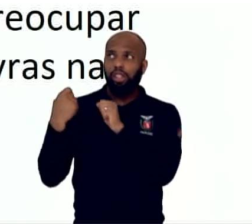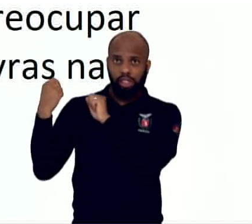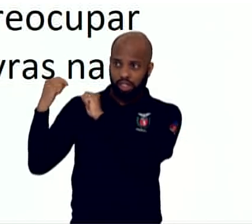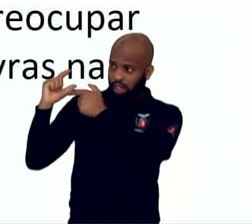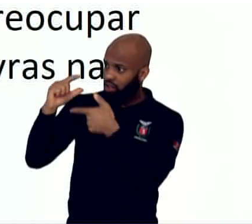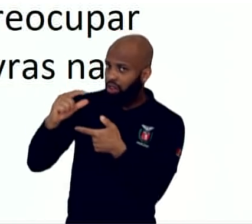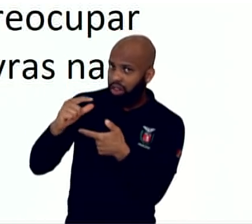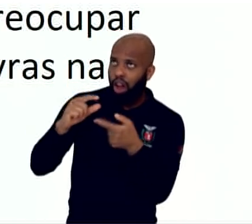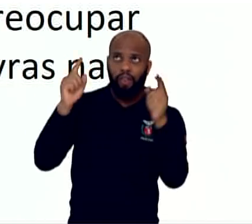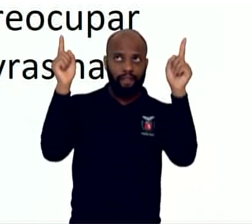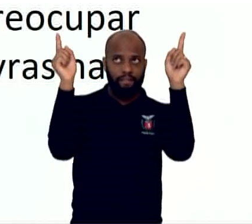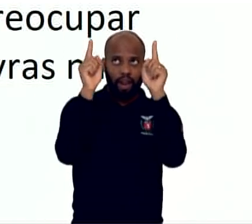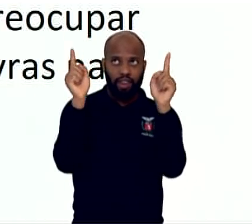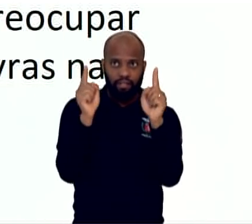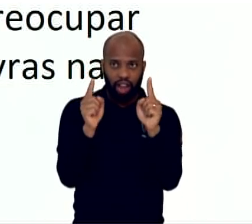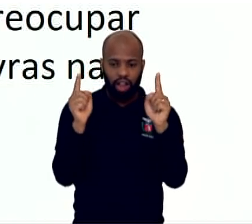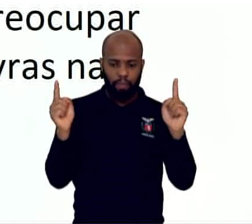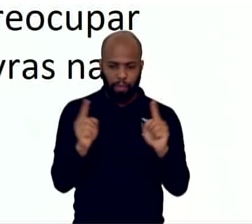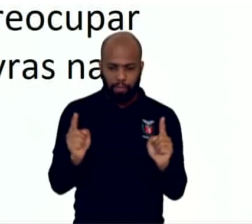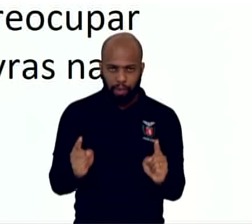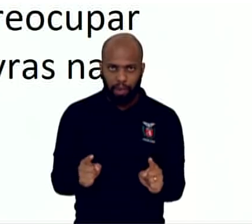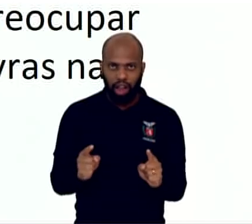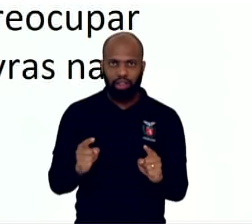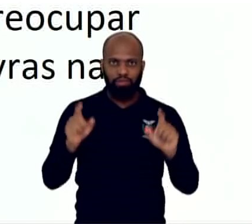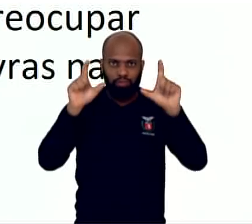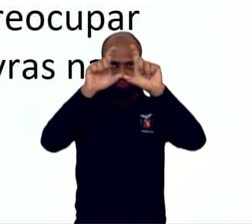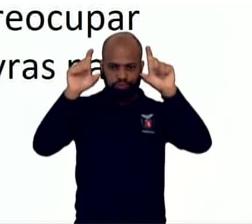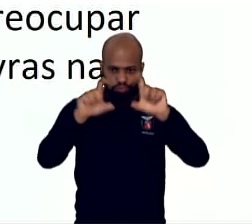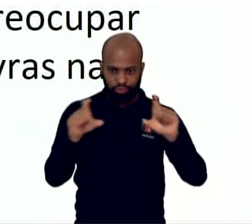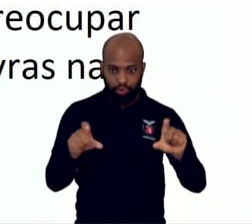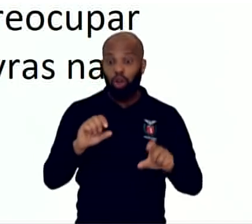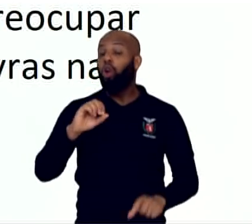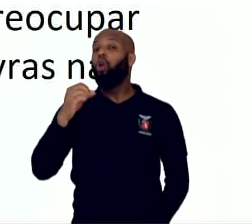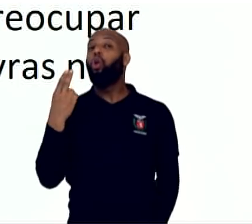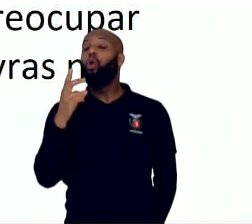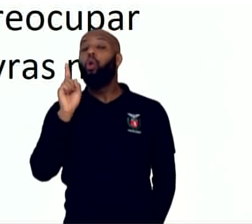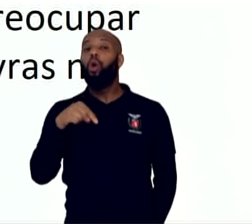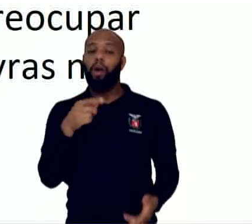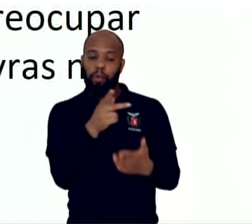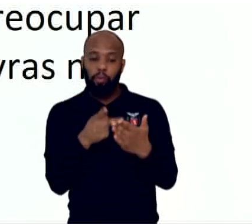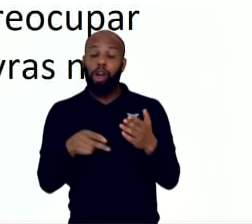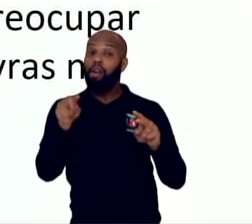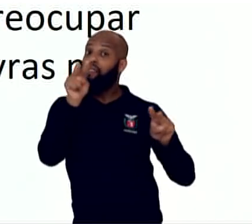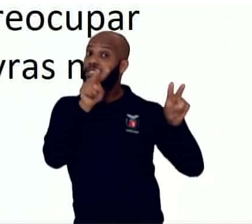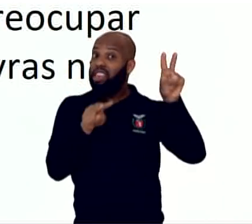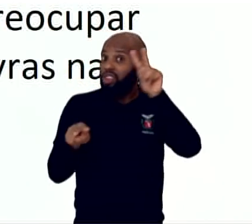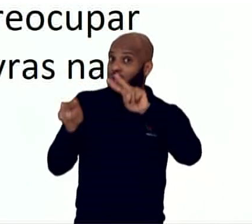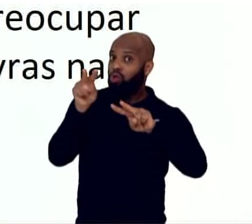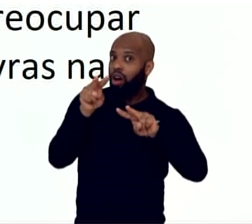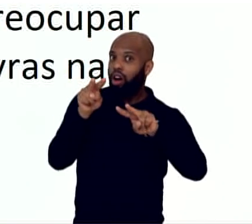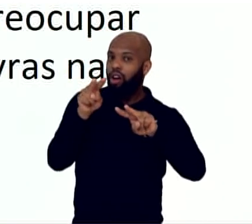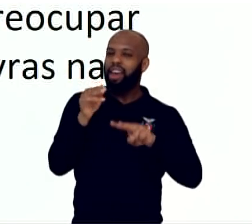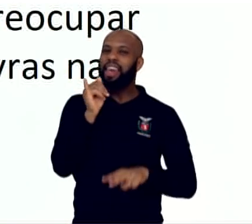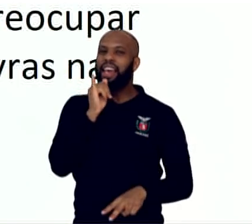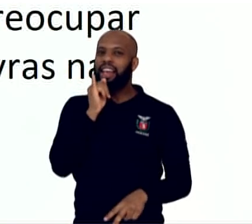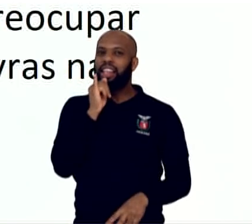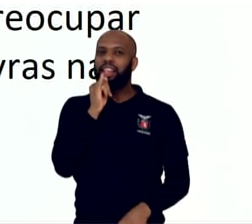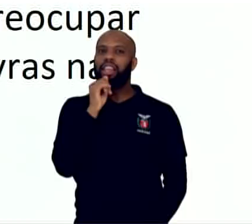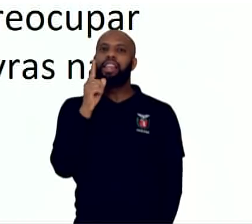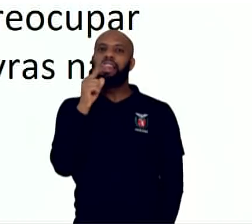tradicional, como esse que nós lemos hoje, da Cecília Meirelles? Ou é um poema visual, como o exemplo aqui da